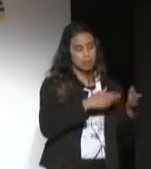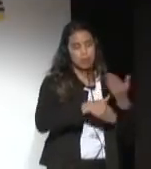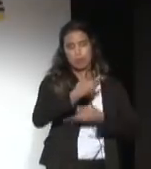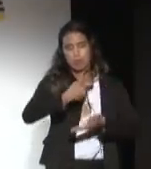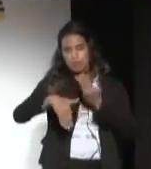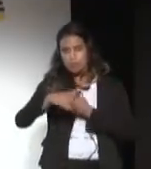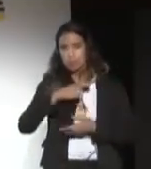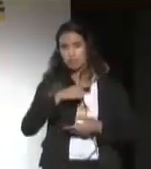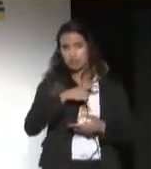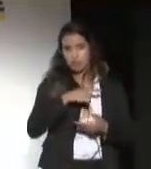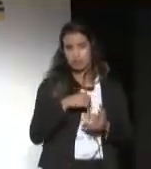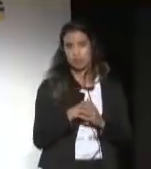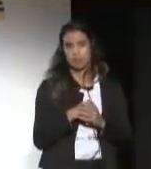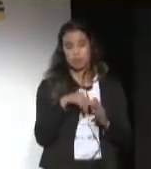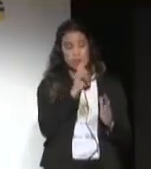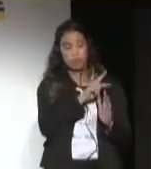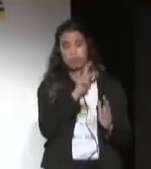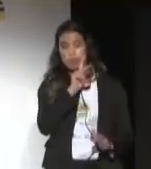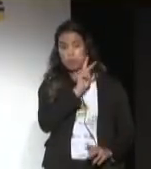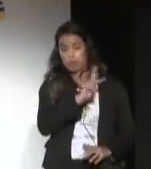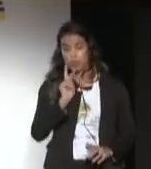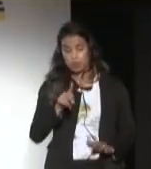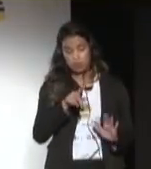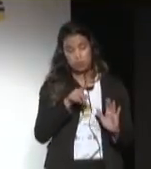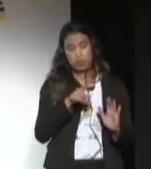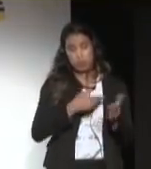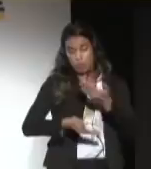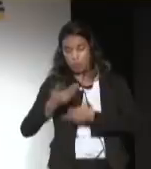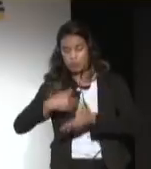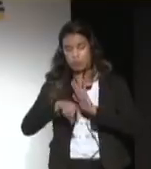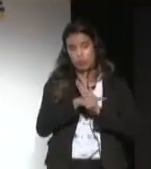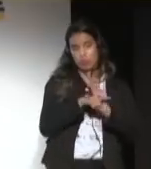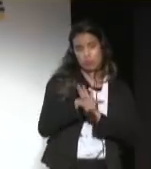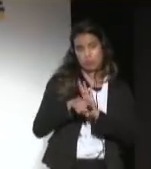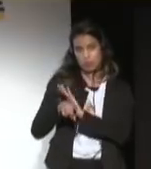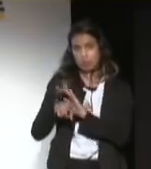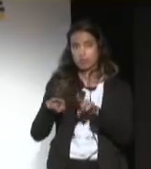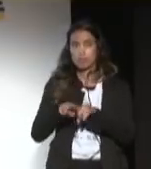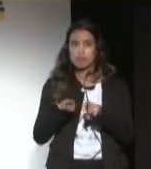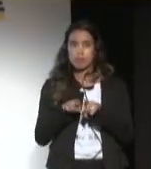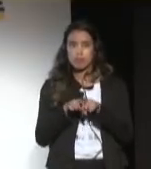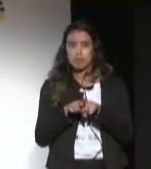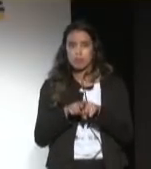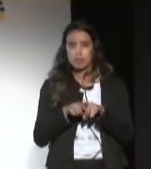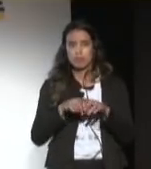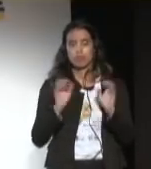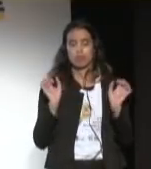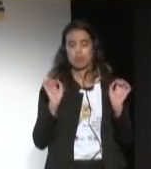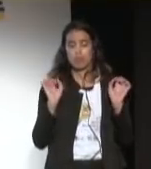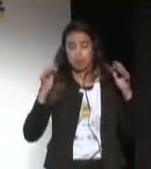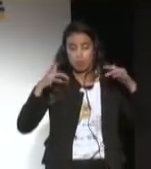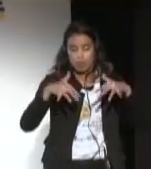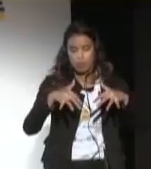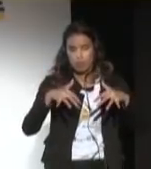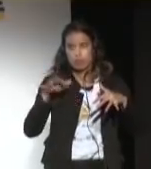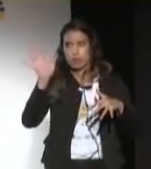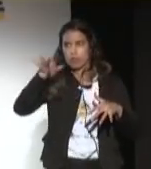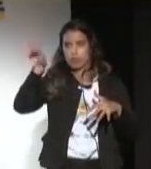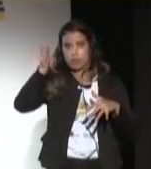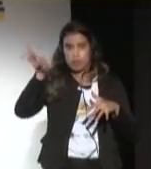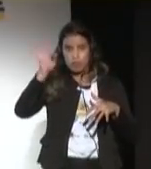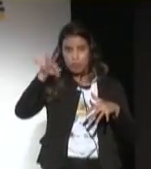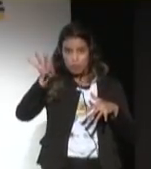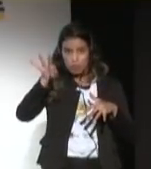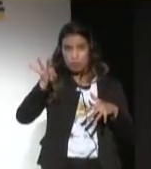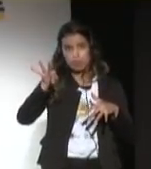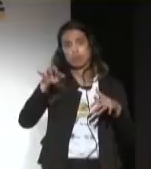periódicos onde os professores compartilham pesquisas. Conferências são realizadas pelas universidades onde todas as partes interessadas